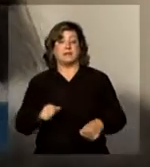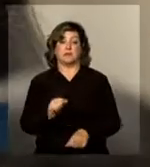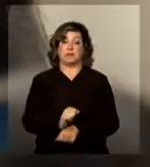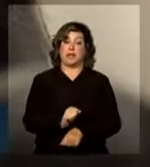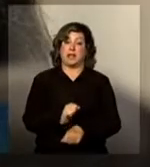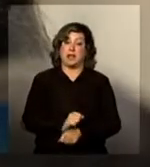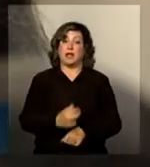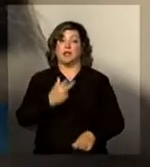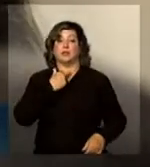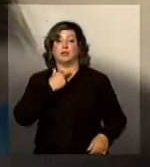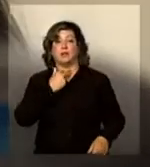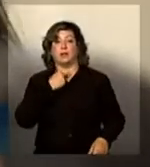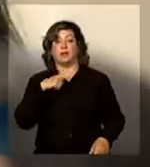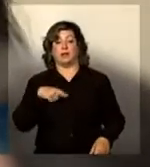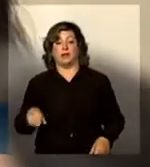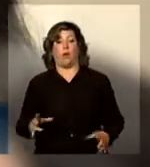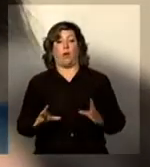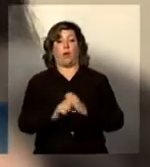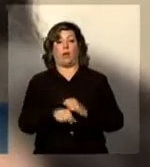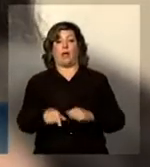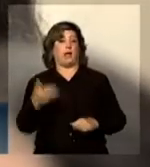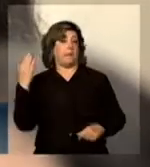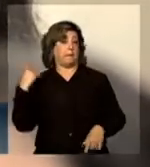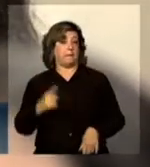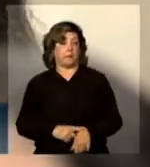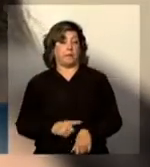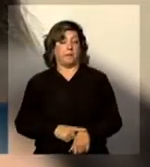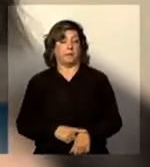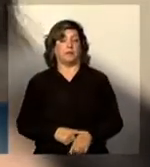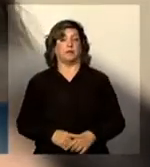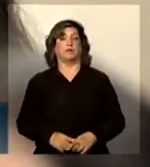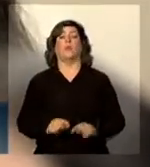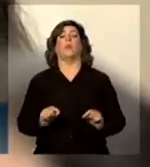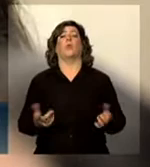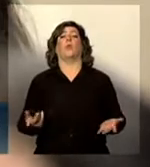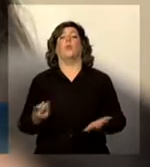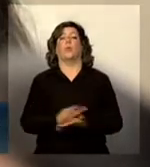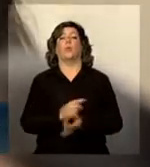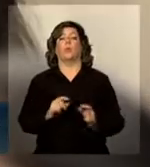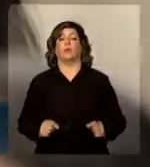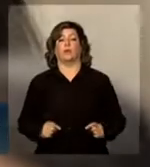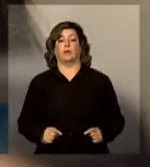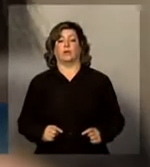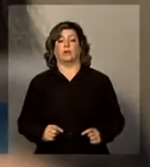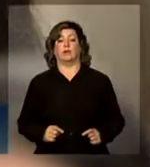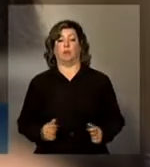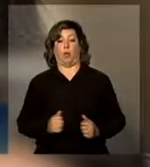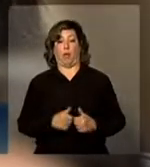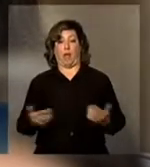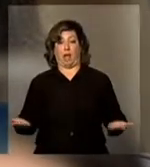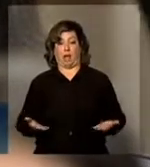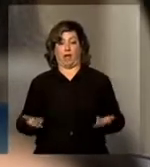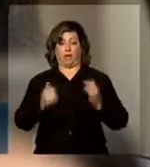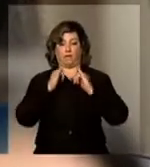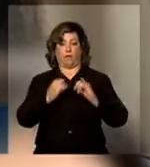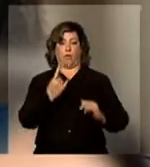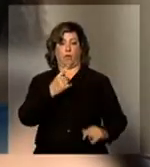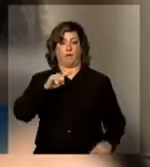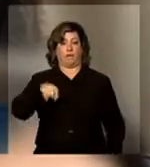não era possível ter aquela conta naquele momento, né? O que está acontecendo? Com o anúncio agora de